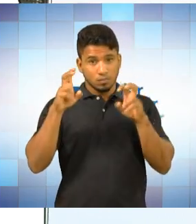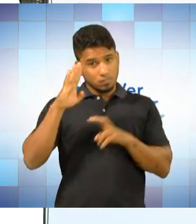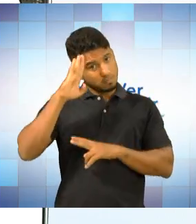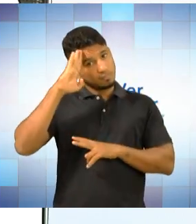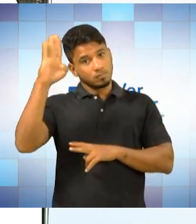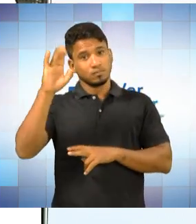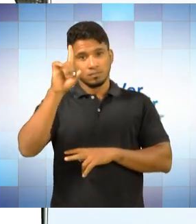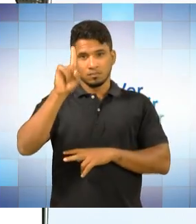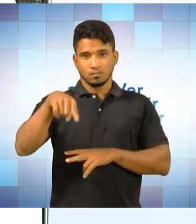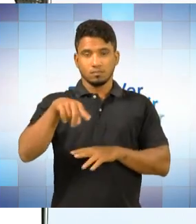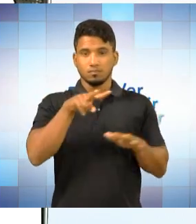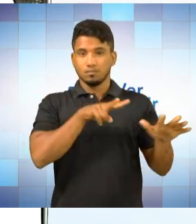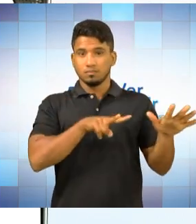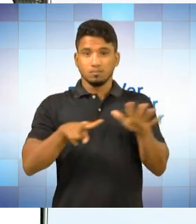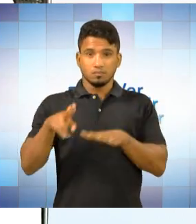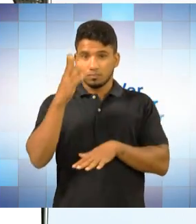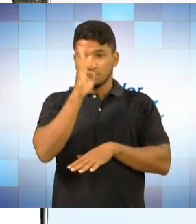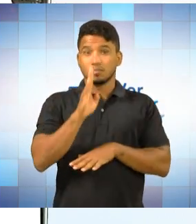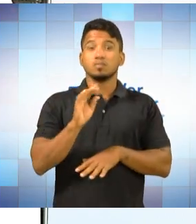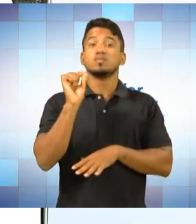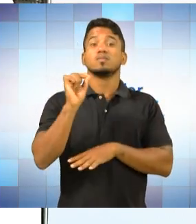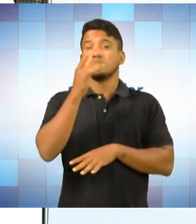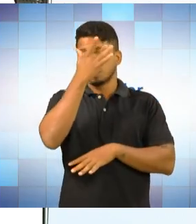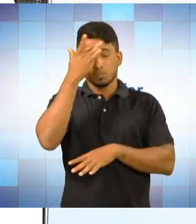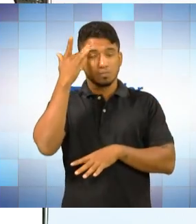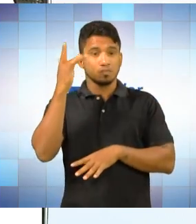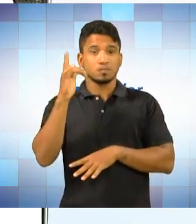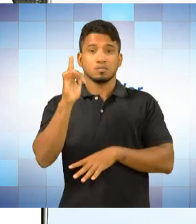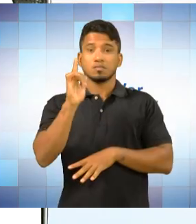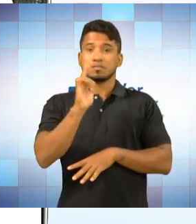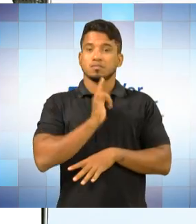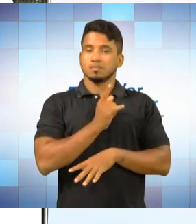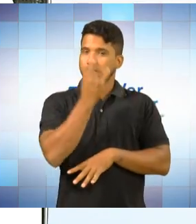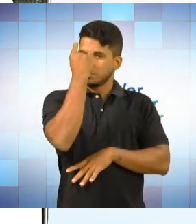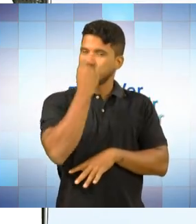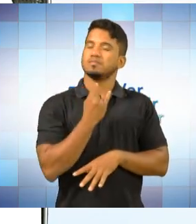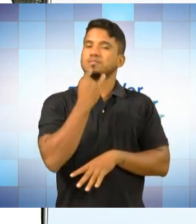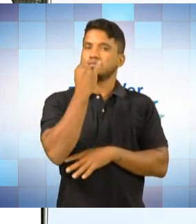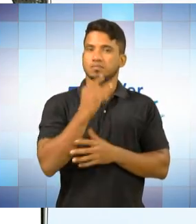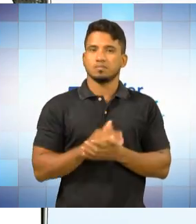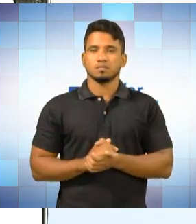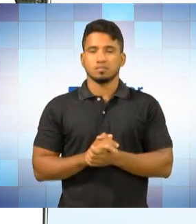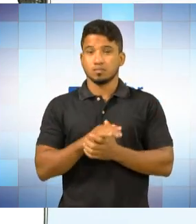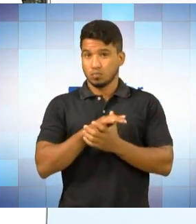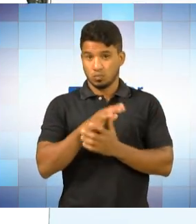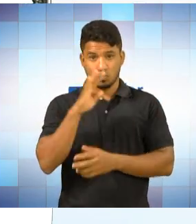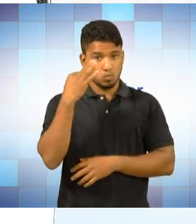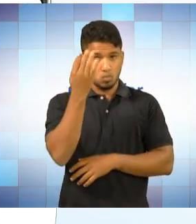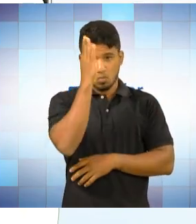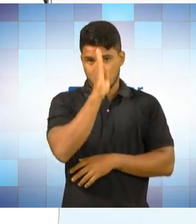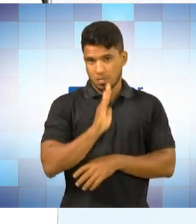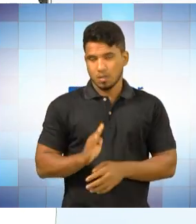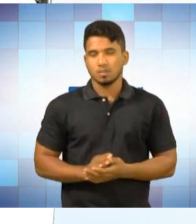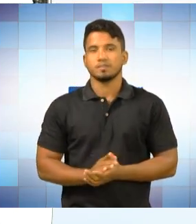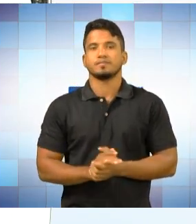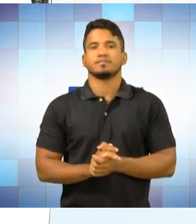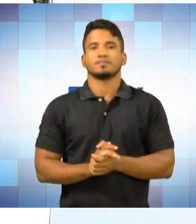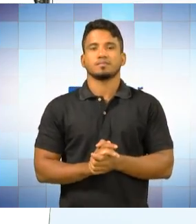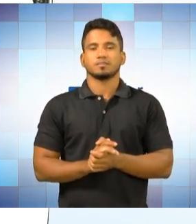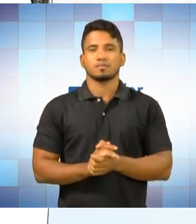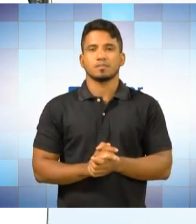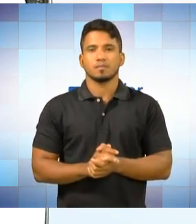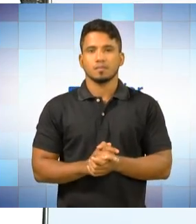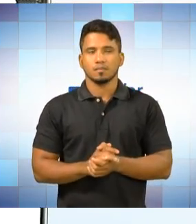hoje é a Semana Nacional da Pessoa Cega. Semana Nacional da Pessoa com